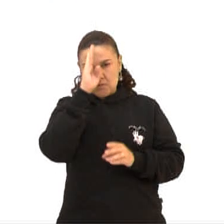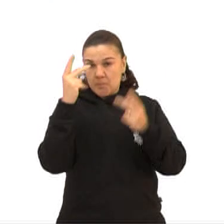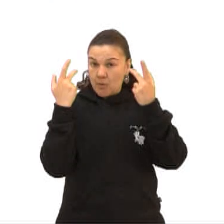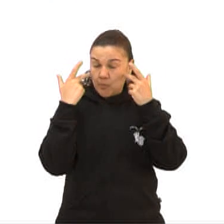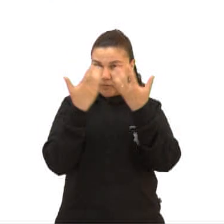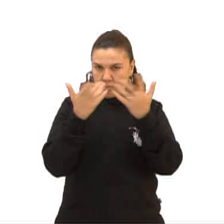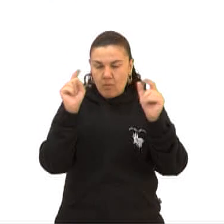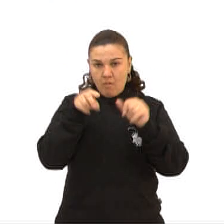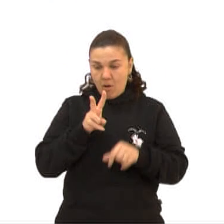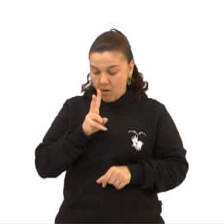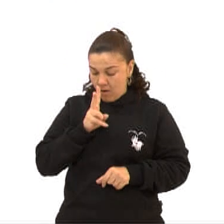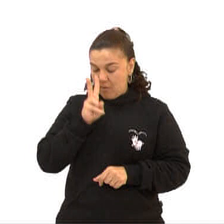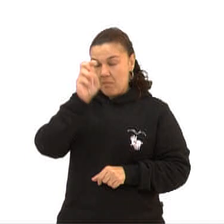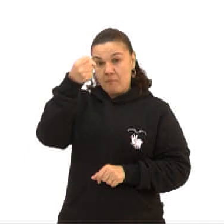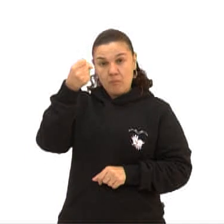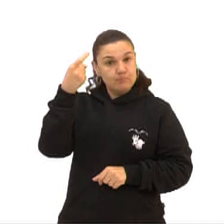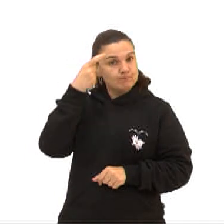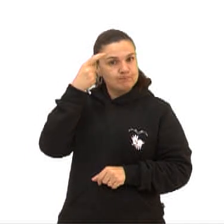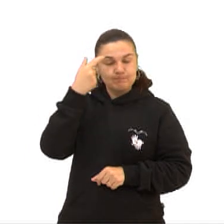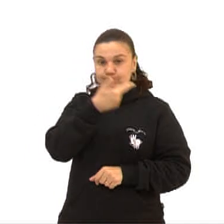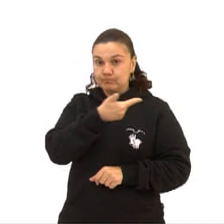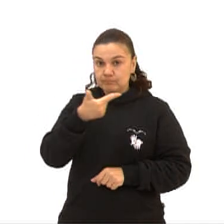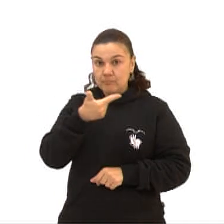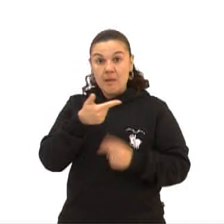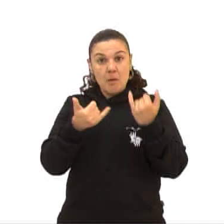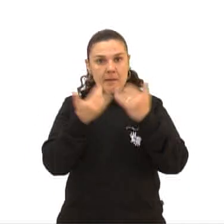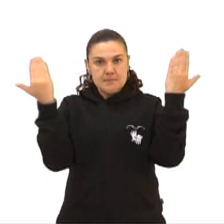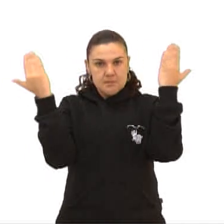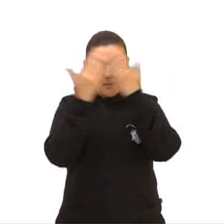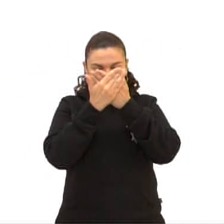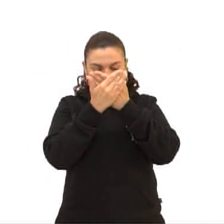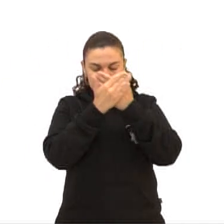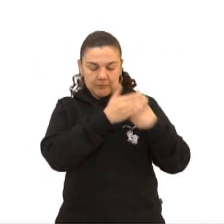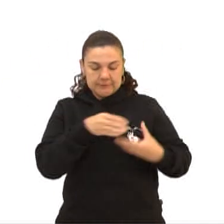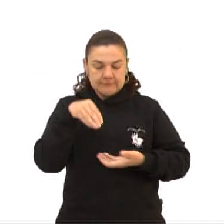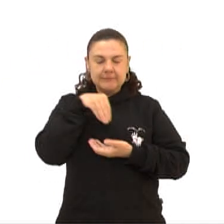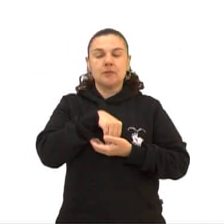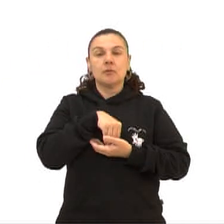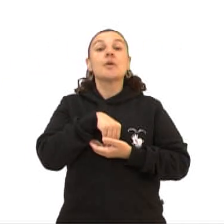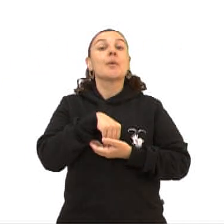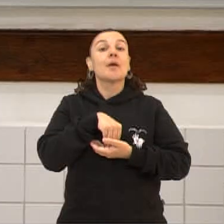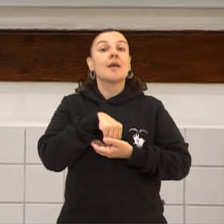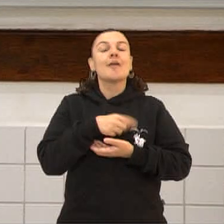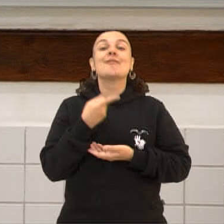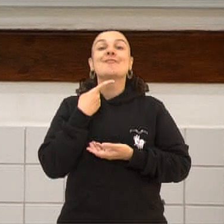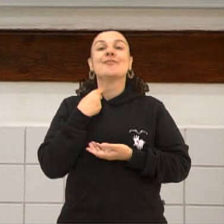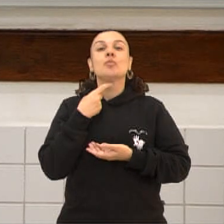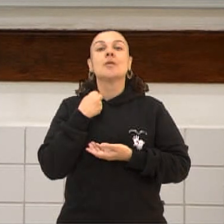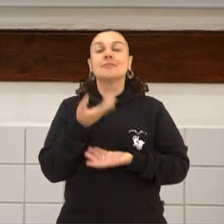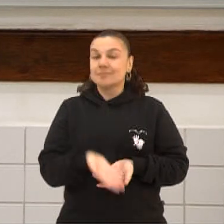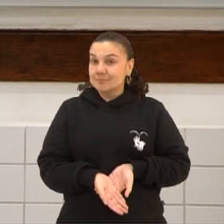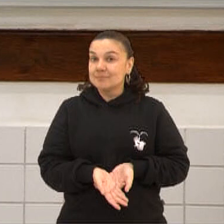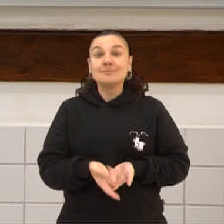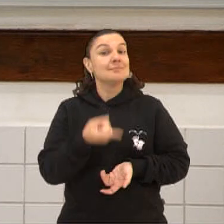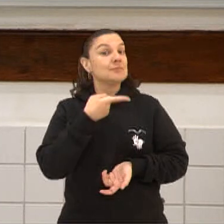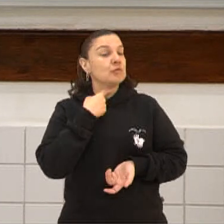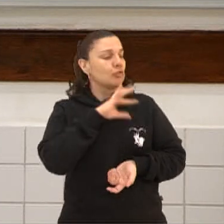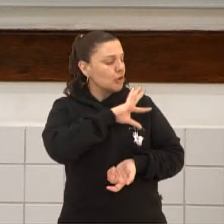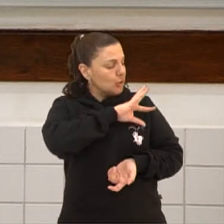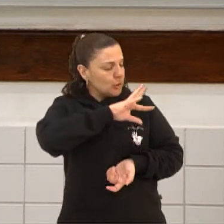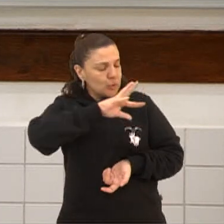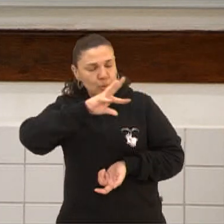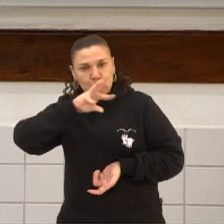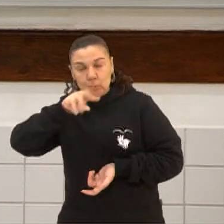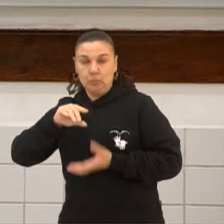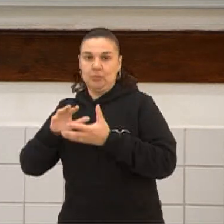força irracional e cega que nos move internamente, que ele chama de vontade. Então, a vontade está em tudo que existe na natureza.